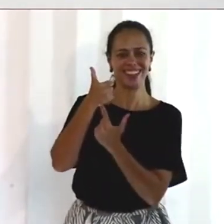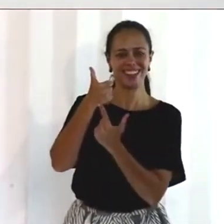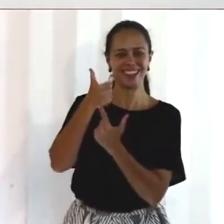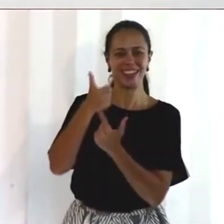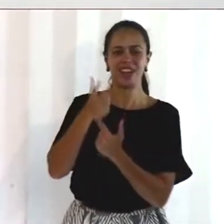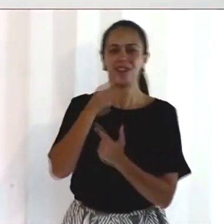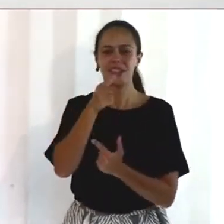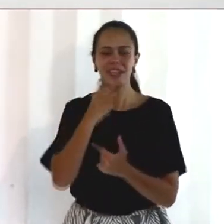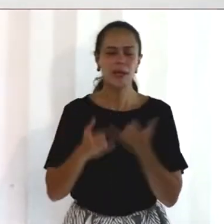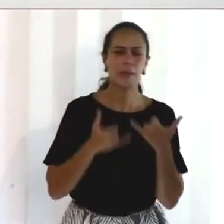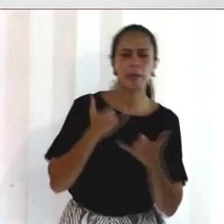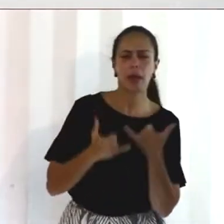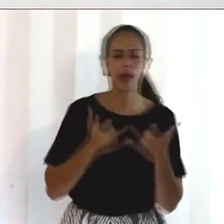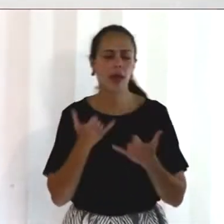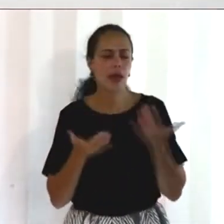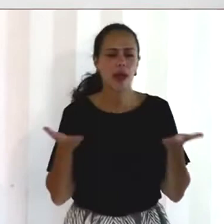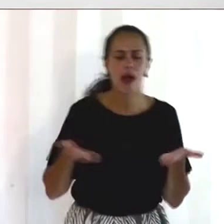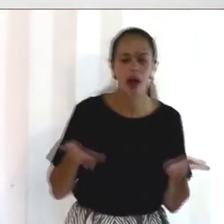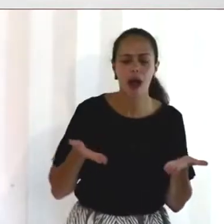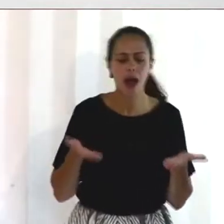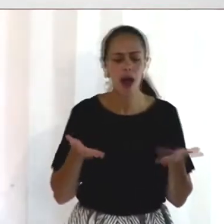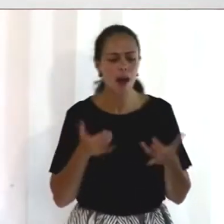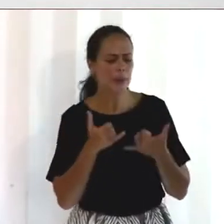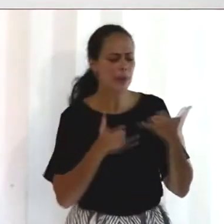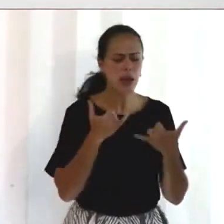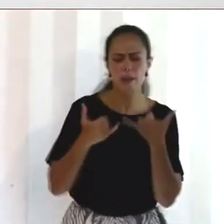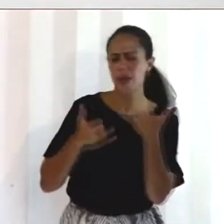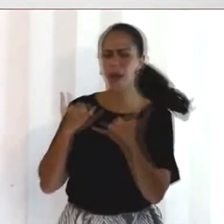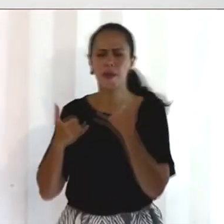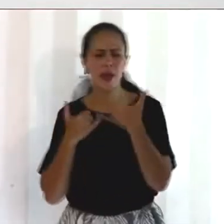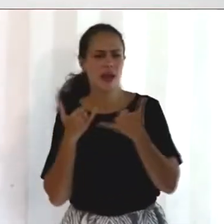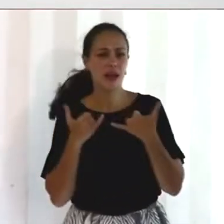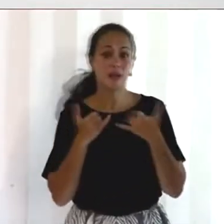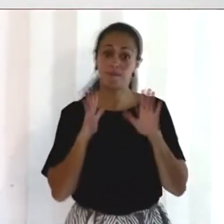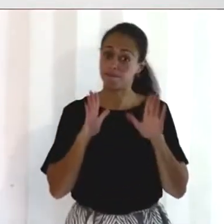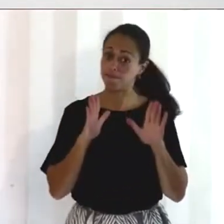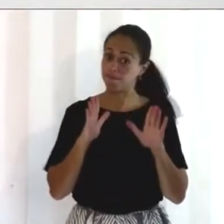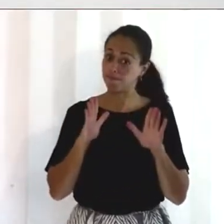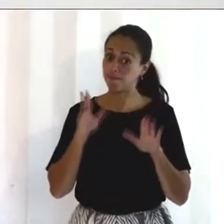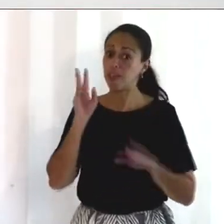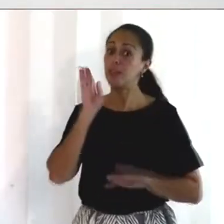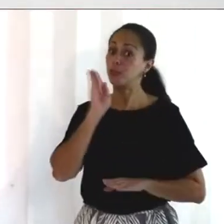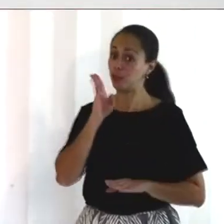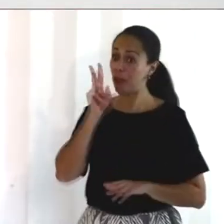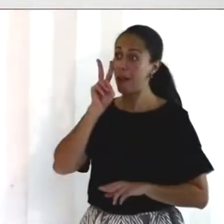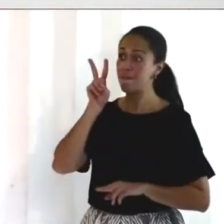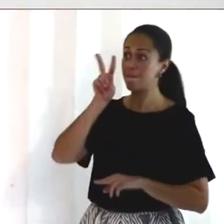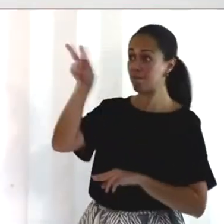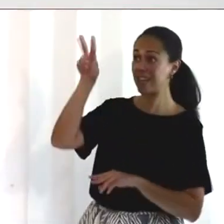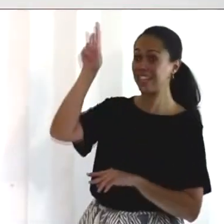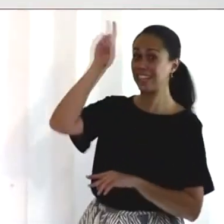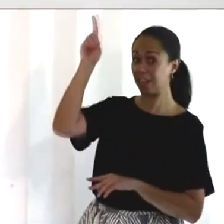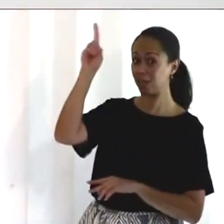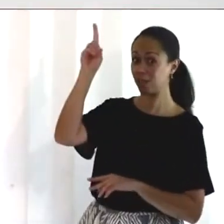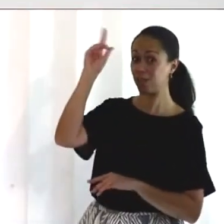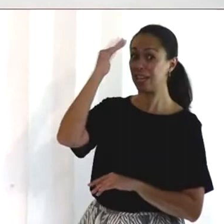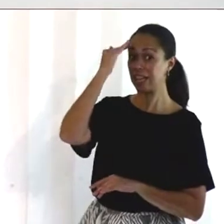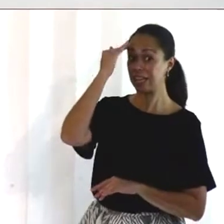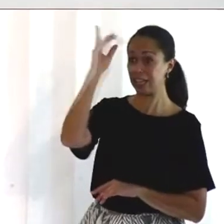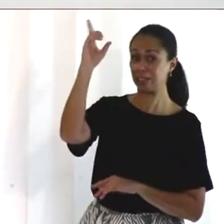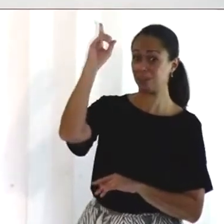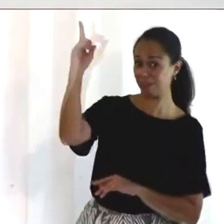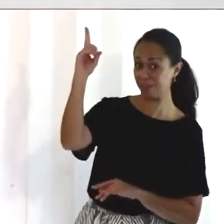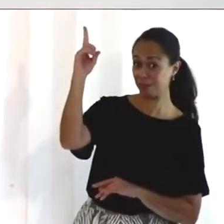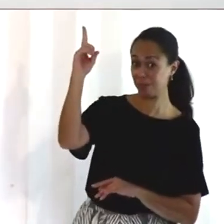crescer e você precisará olhar para Deus como Ele é, para que você possa viver para Deus como